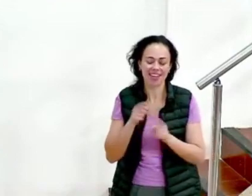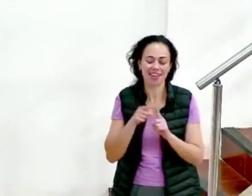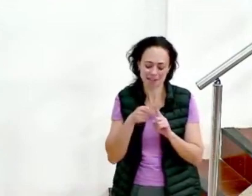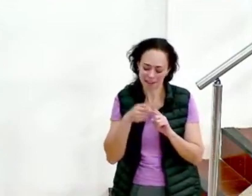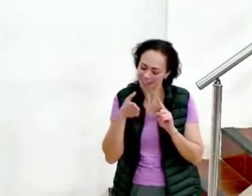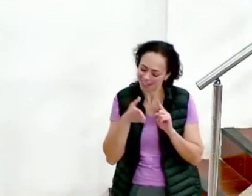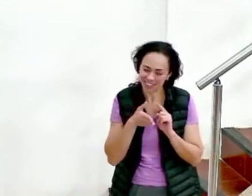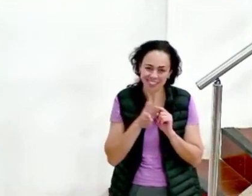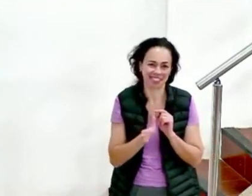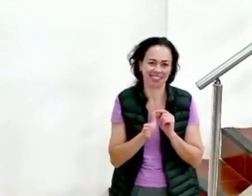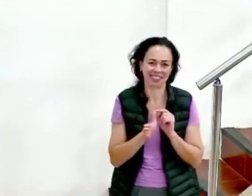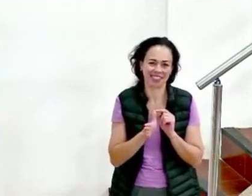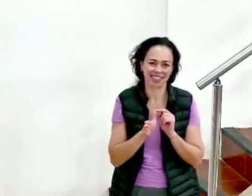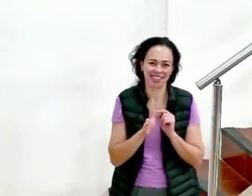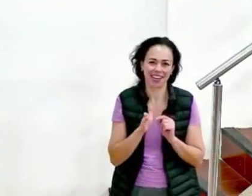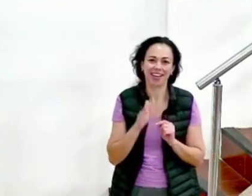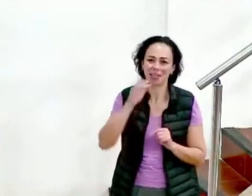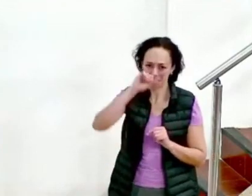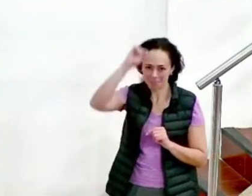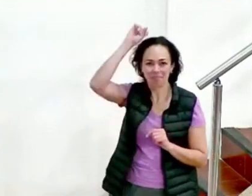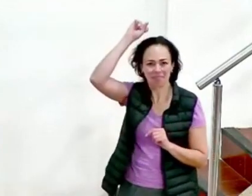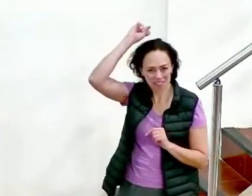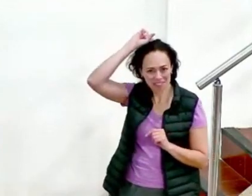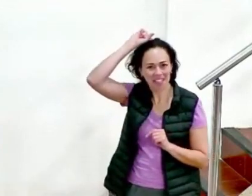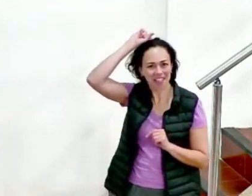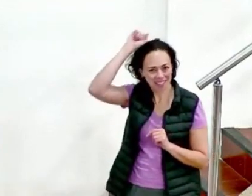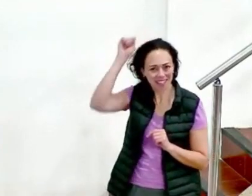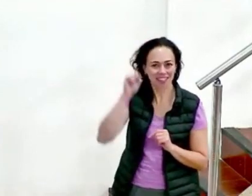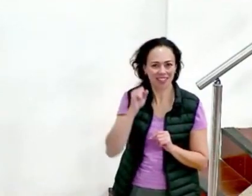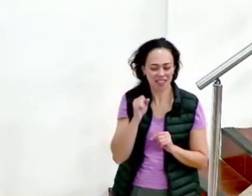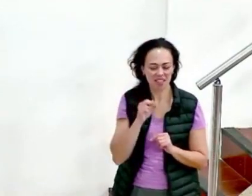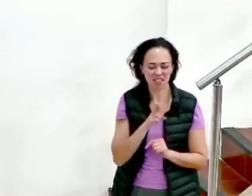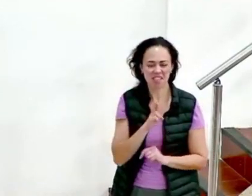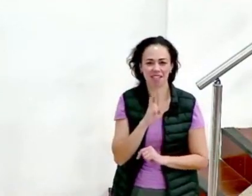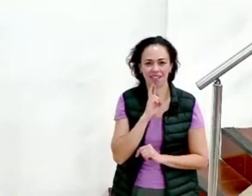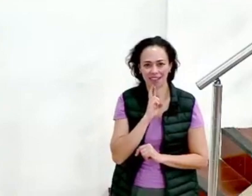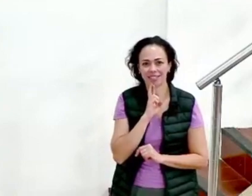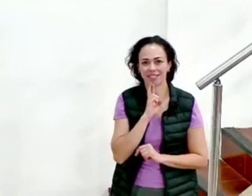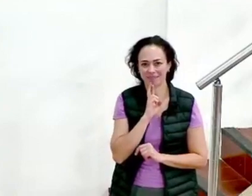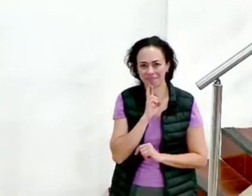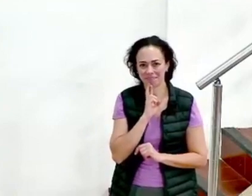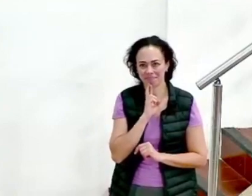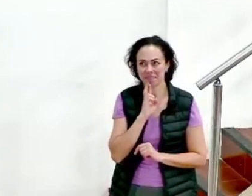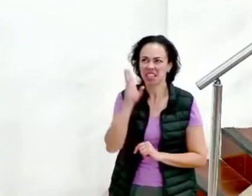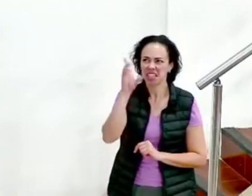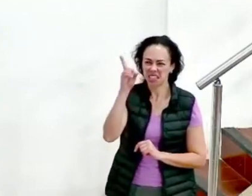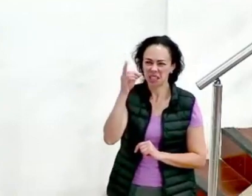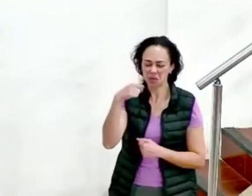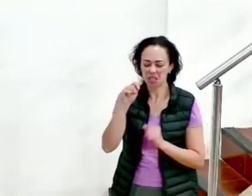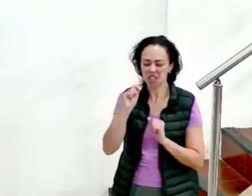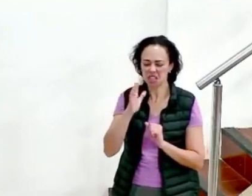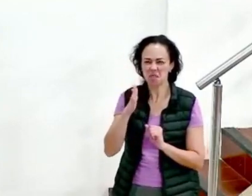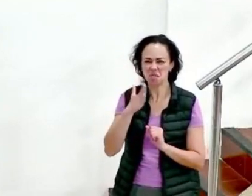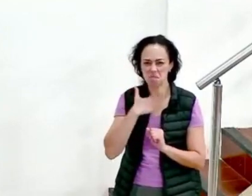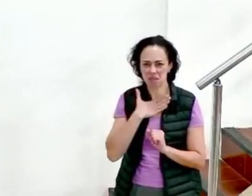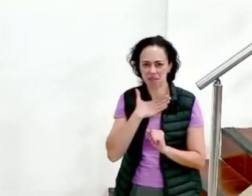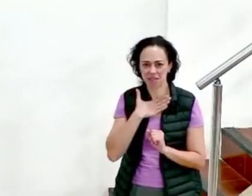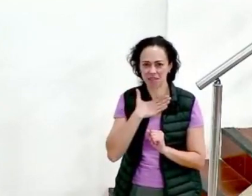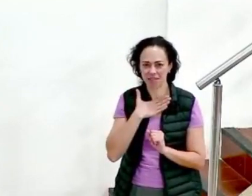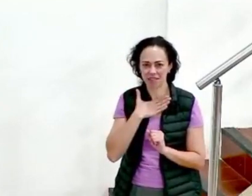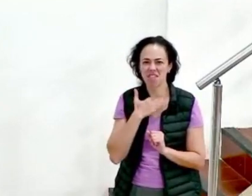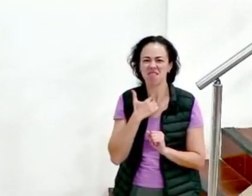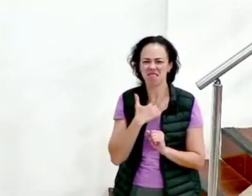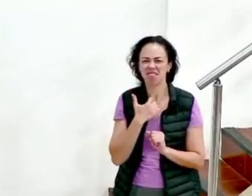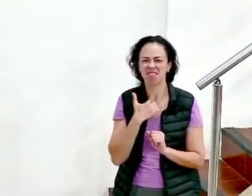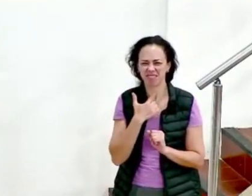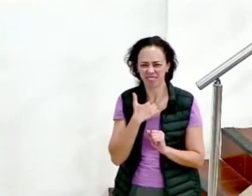Deus me deu motivo de riso. O riso de incredulidade deu lugar ao riso de